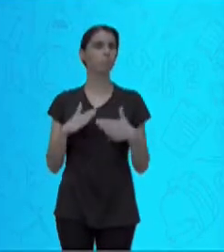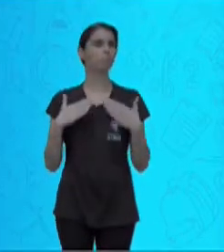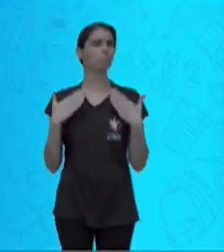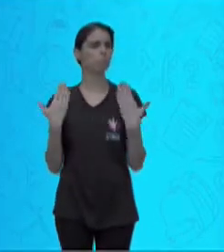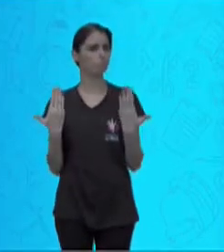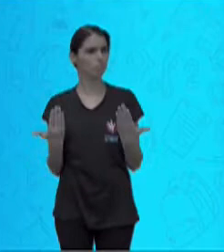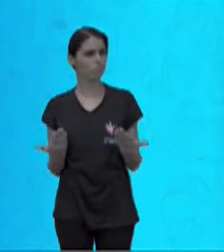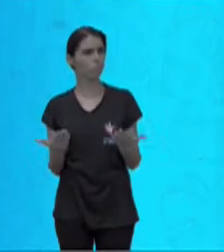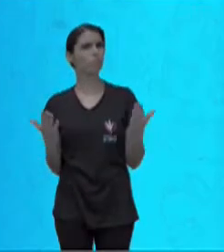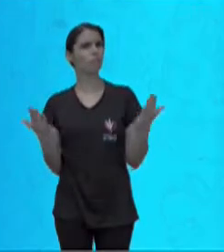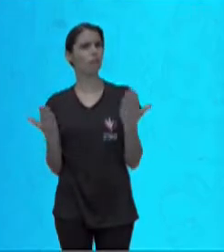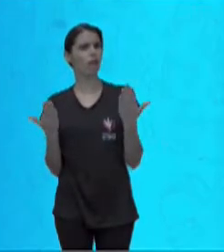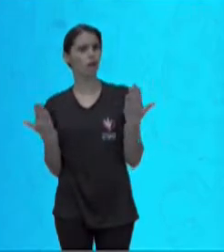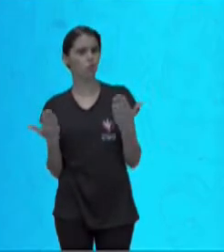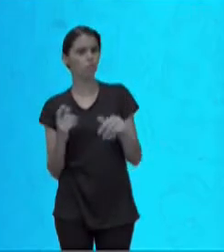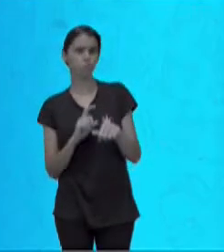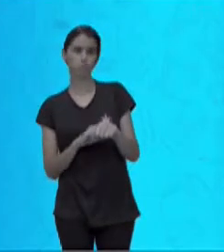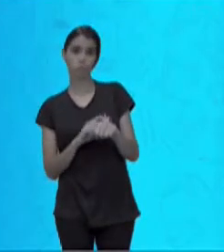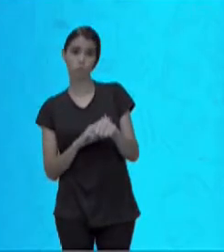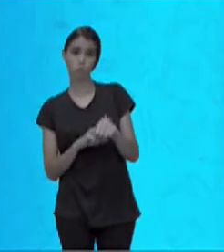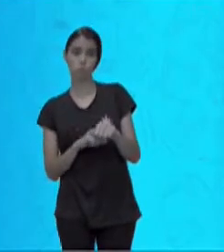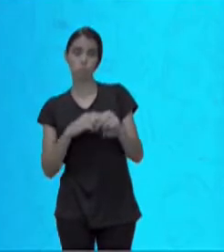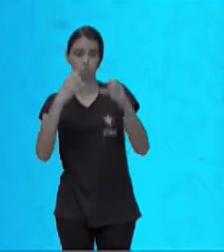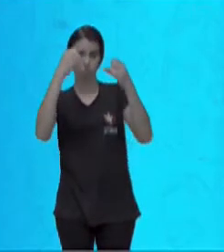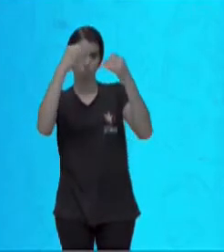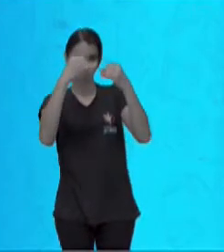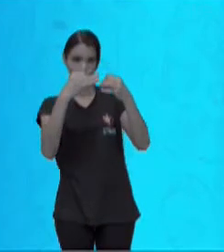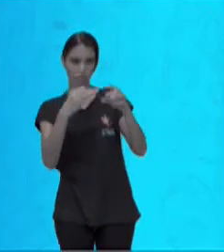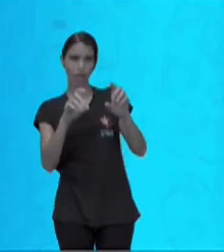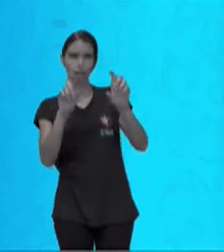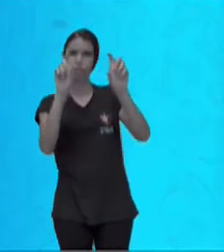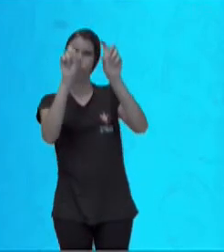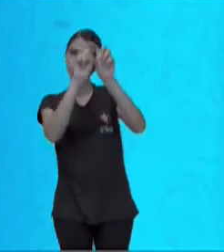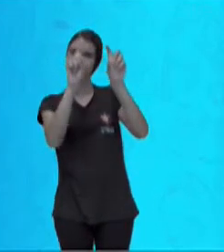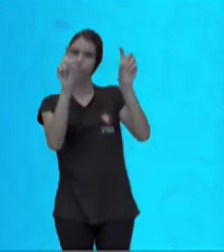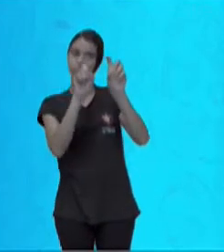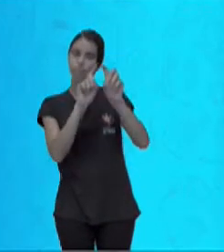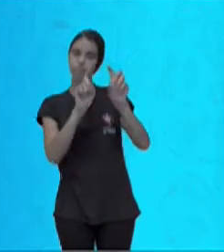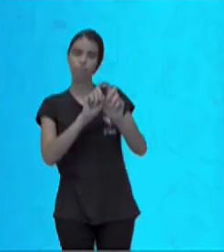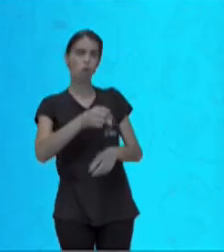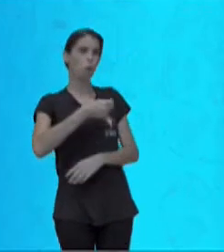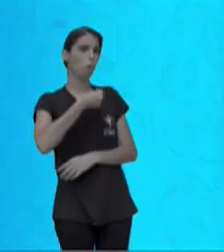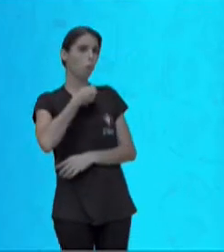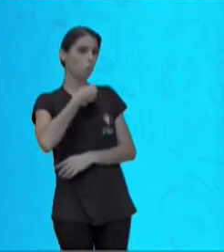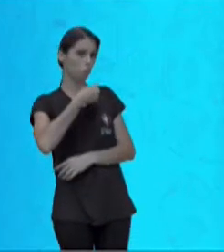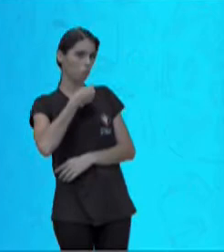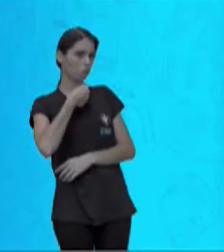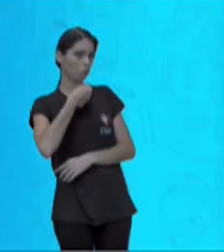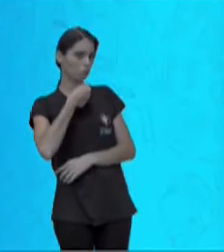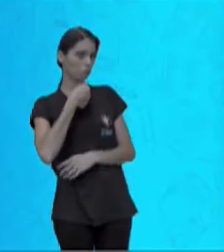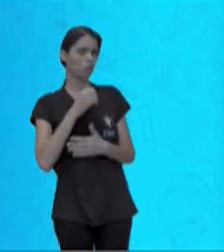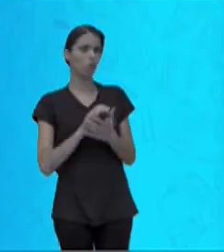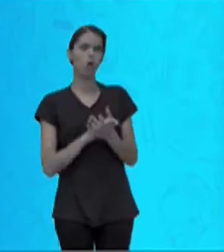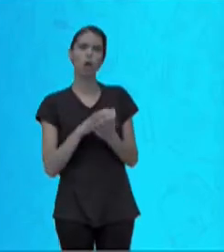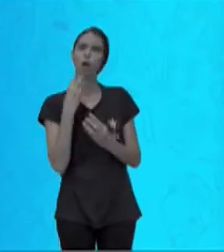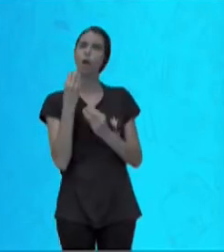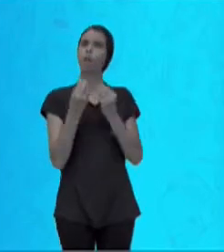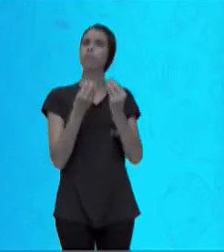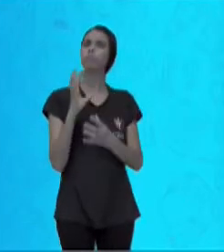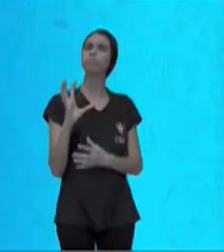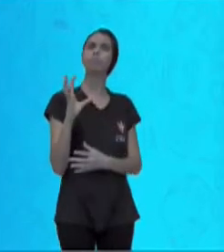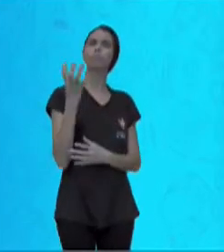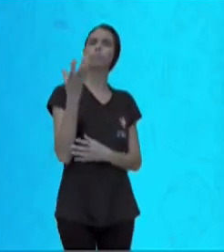Agora, neste momento, nós iremos falar sobre a estrutura da entrevista. Sim, como que apresenta